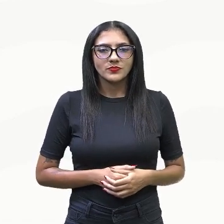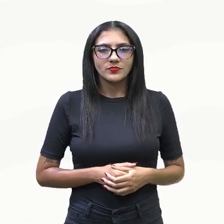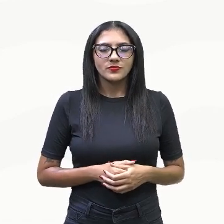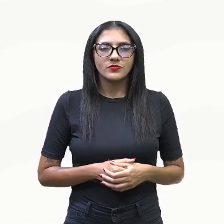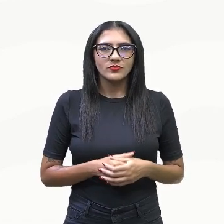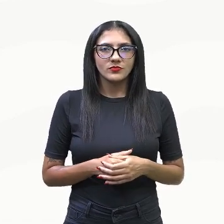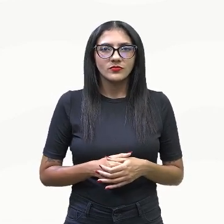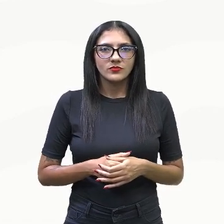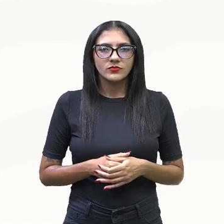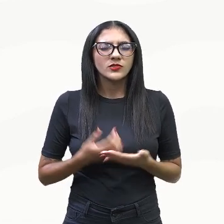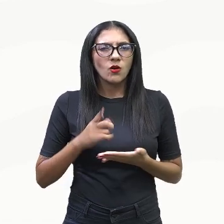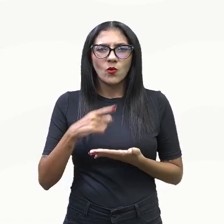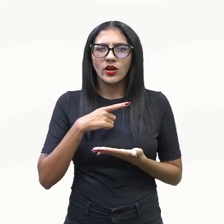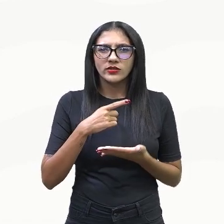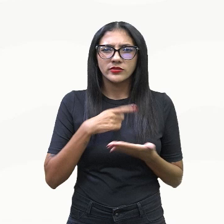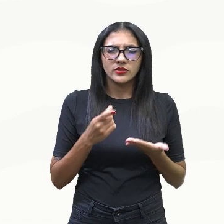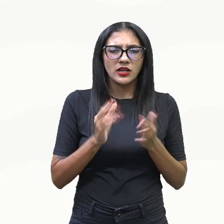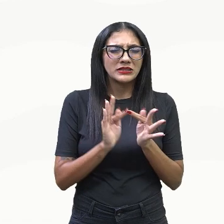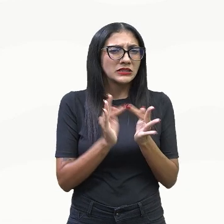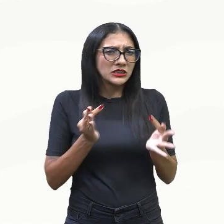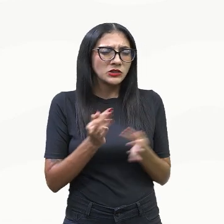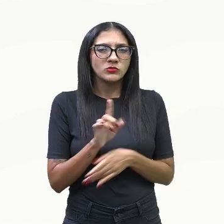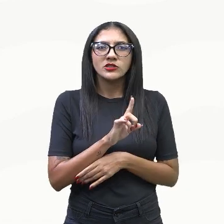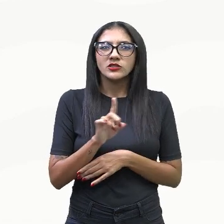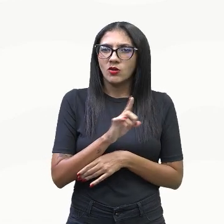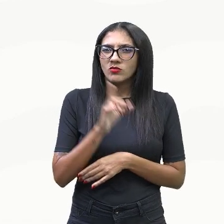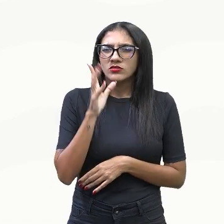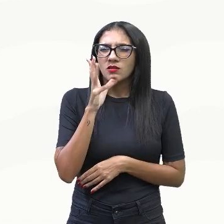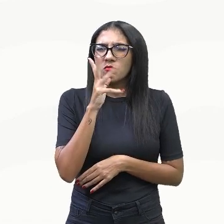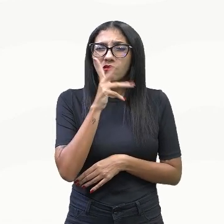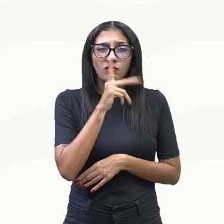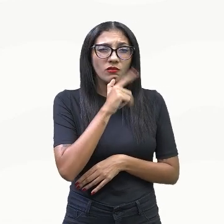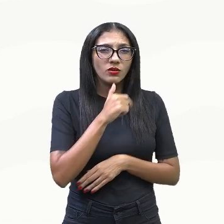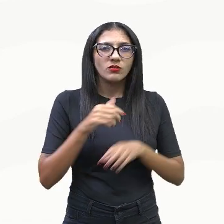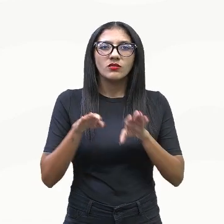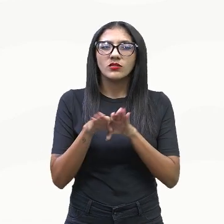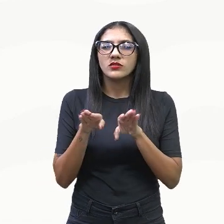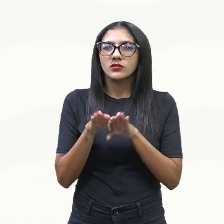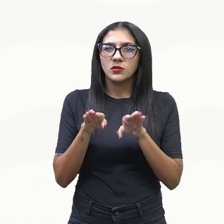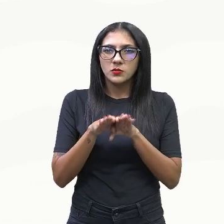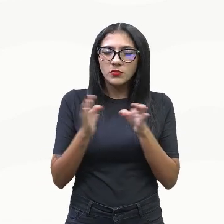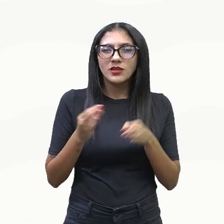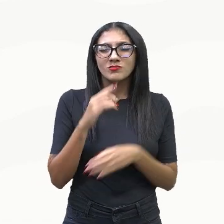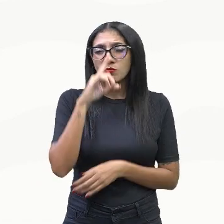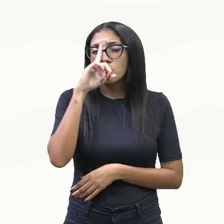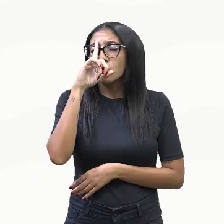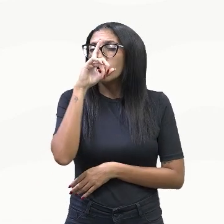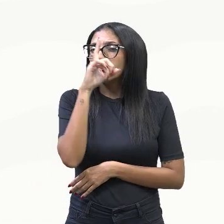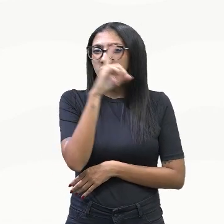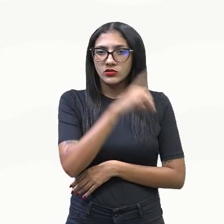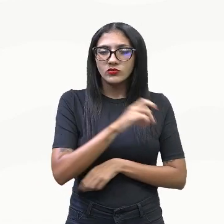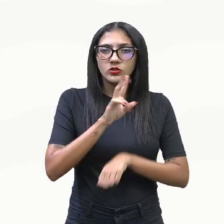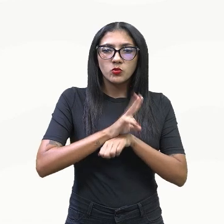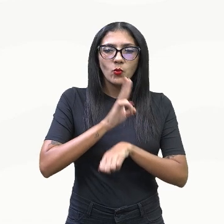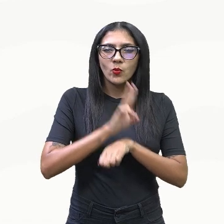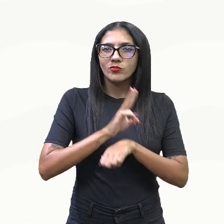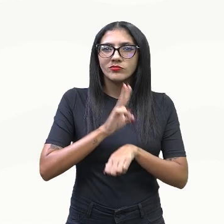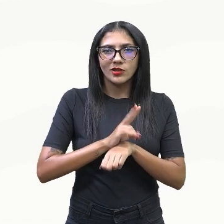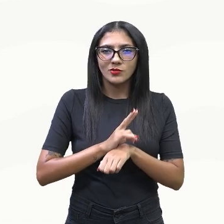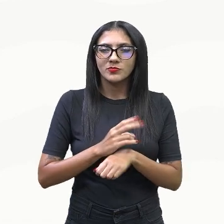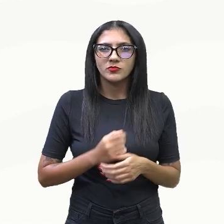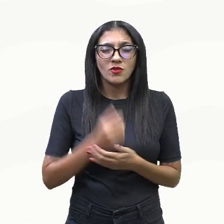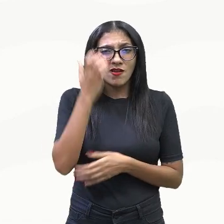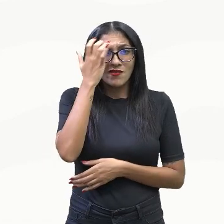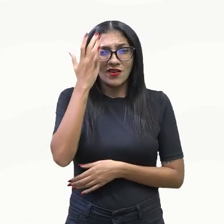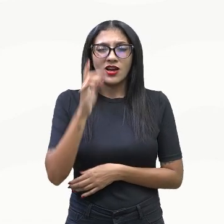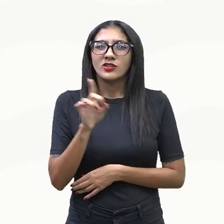são simplesmente, alguma coisa simples, são longas, demoradas ou complexas. Quer dizer, não é um tratamento